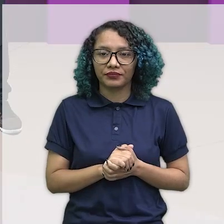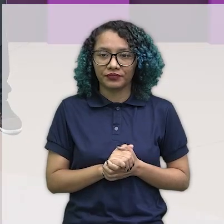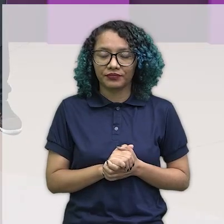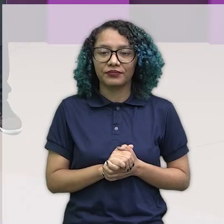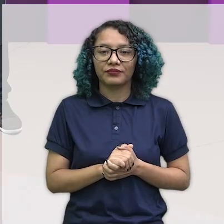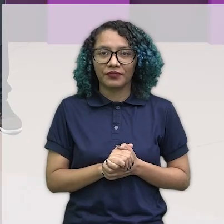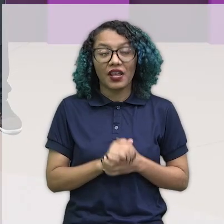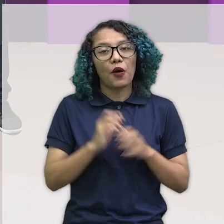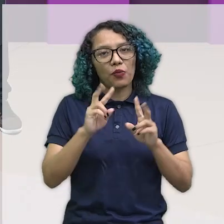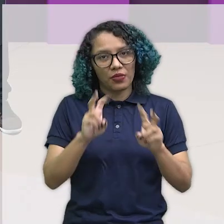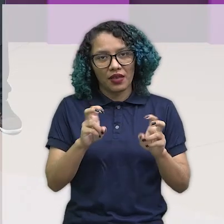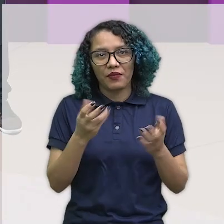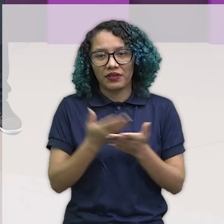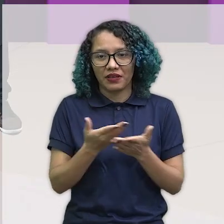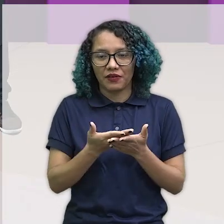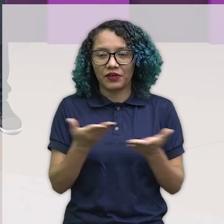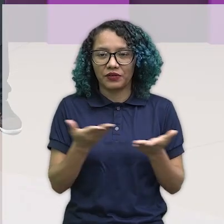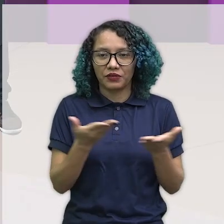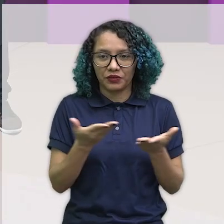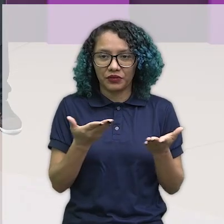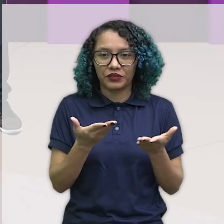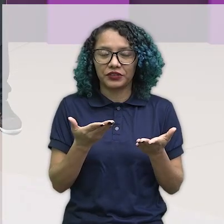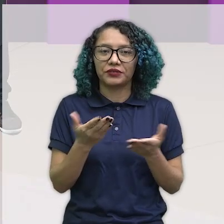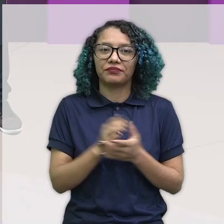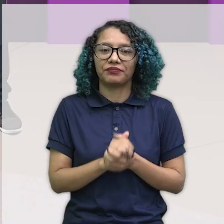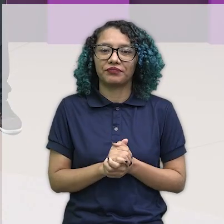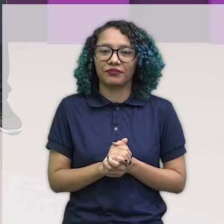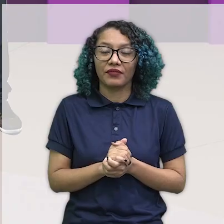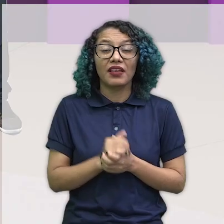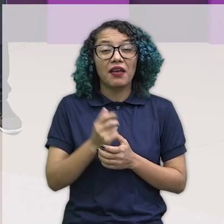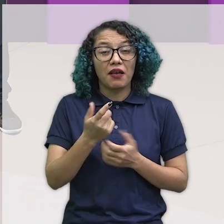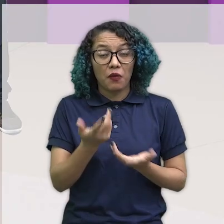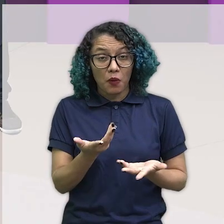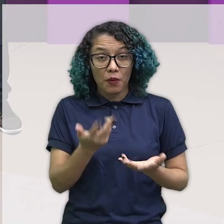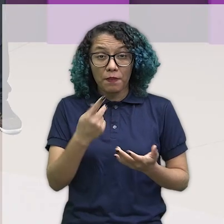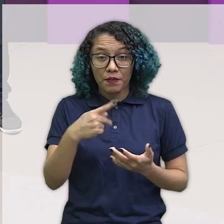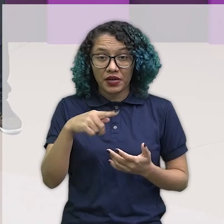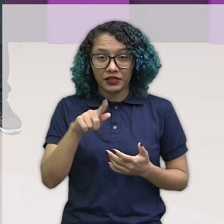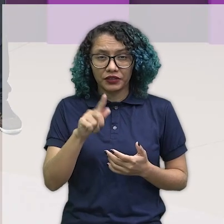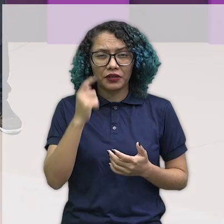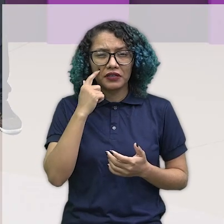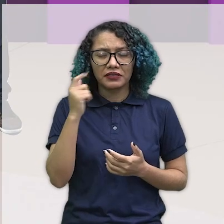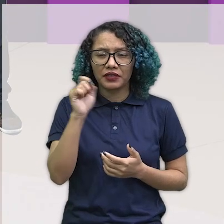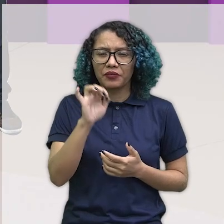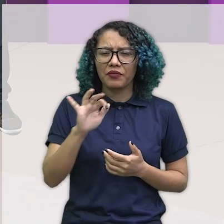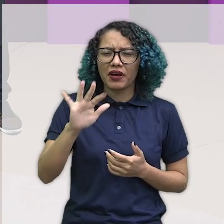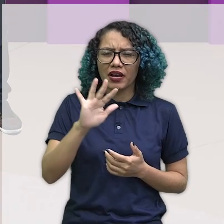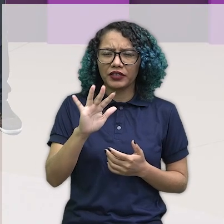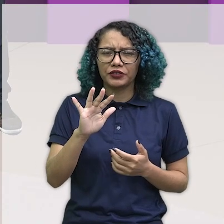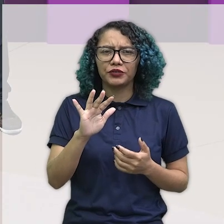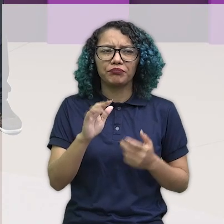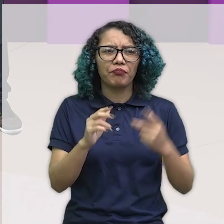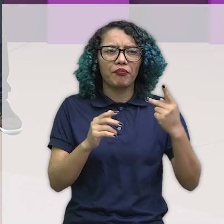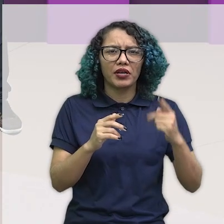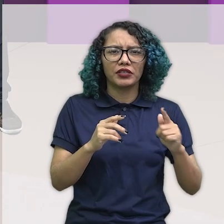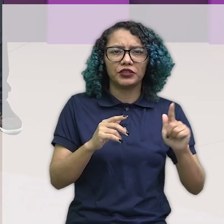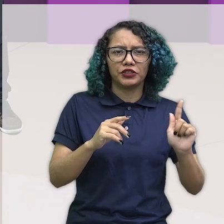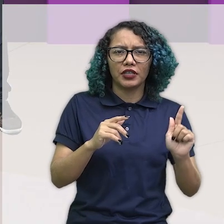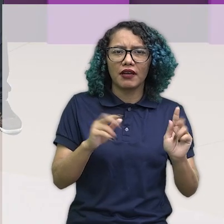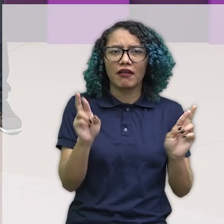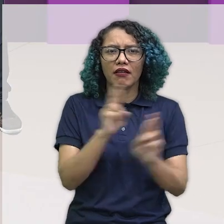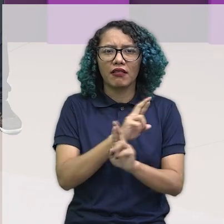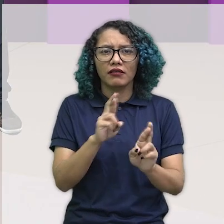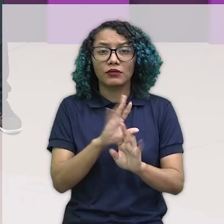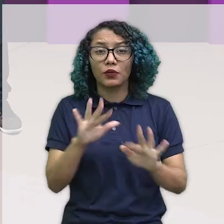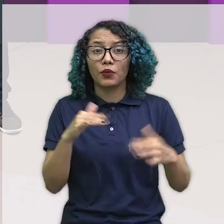aqui a nossa aula, né? Nós estamos falando aí de progressão geométrica. O que essa imagem então tem a ver com progressão geométrica?